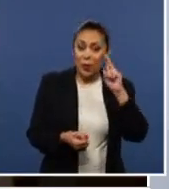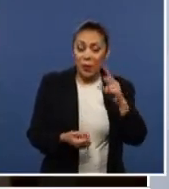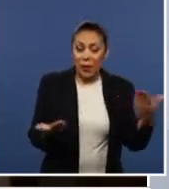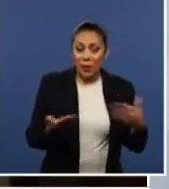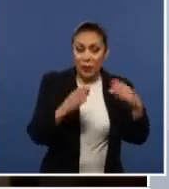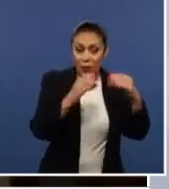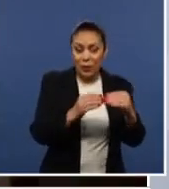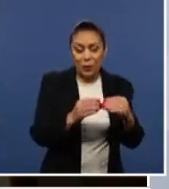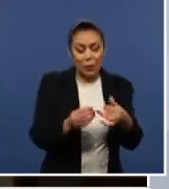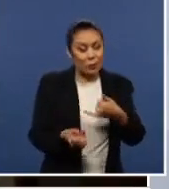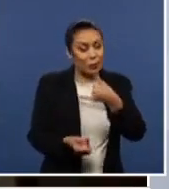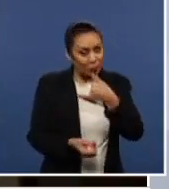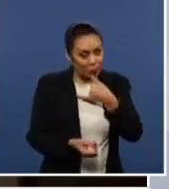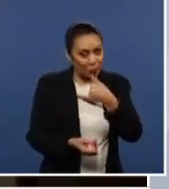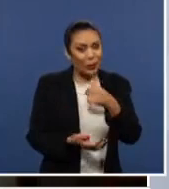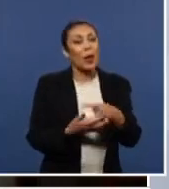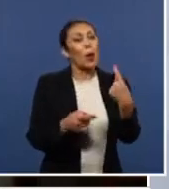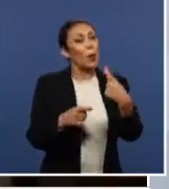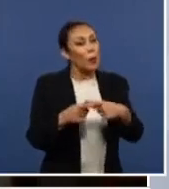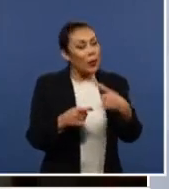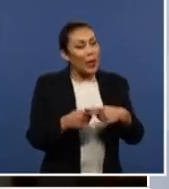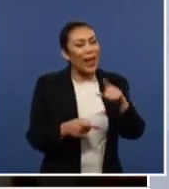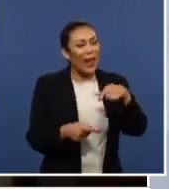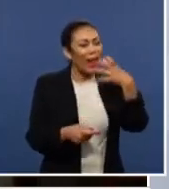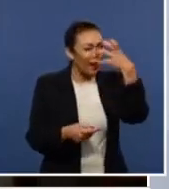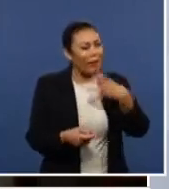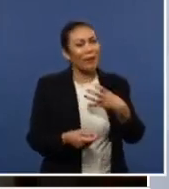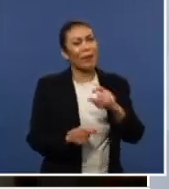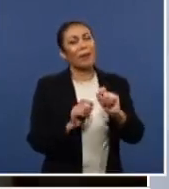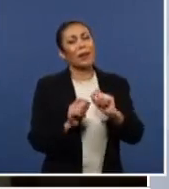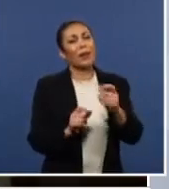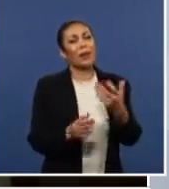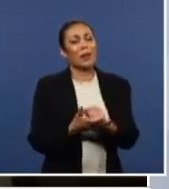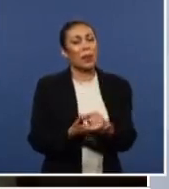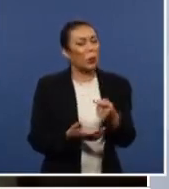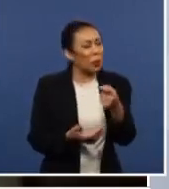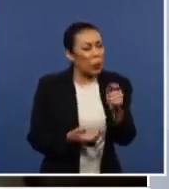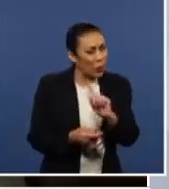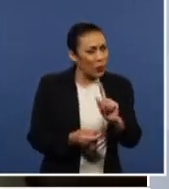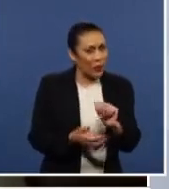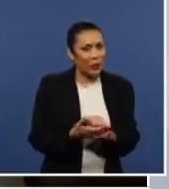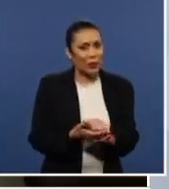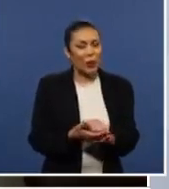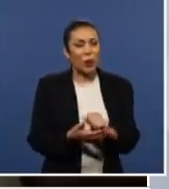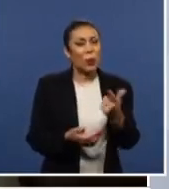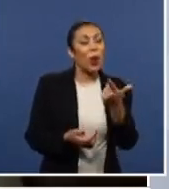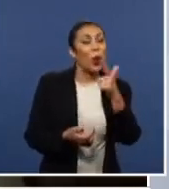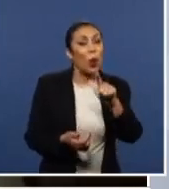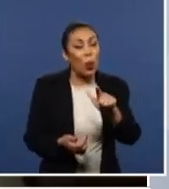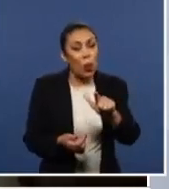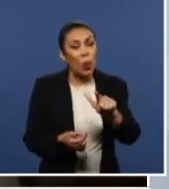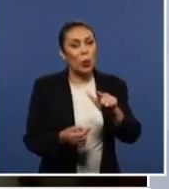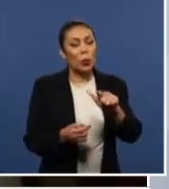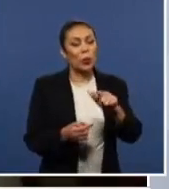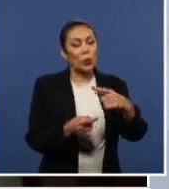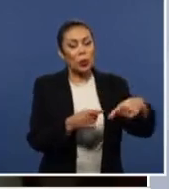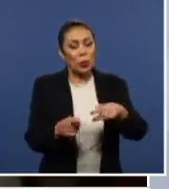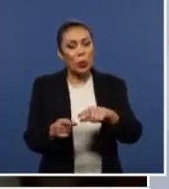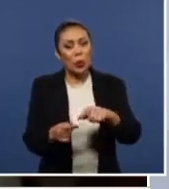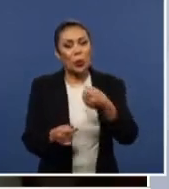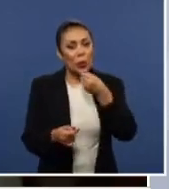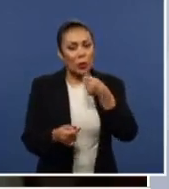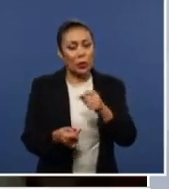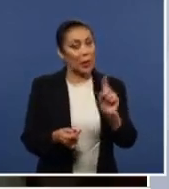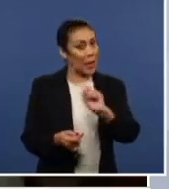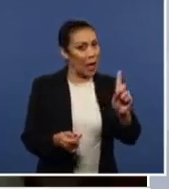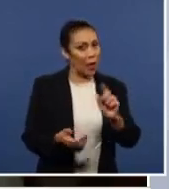noite, infelizmente, porque é muito grave o que aconteceu, não é pouco grave, não é mais um ataque a uma jornalista,